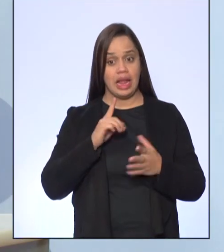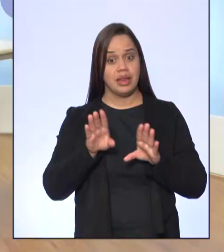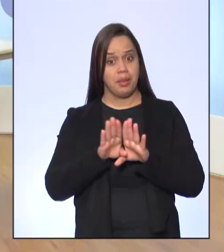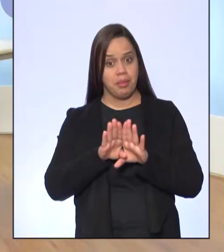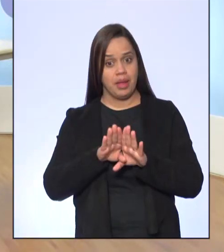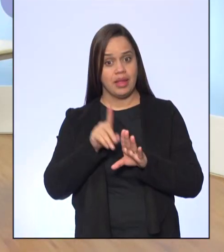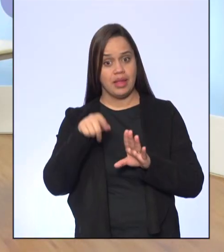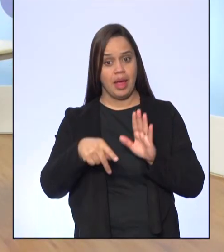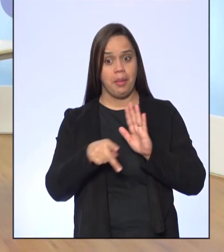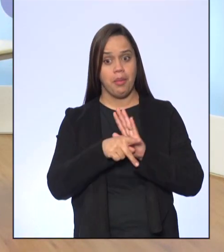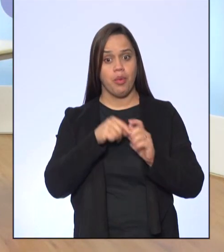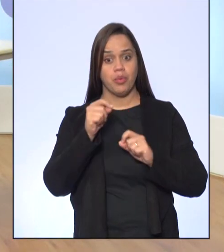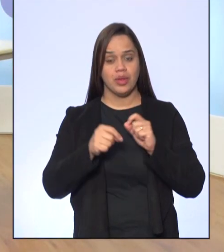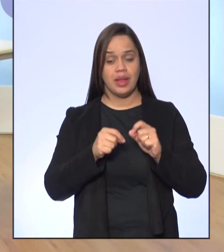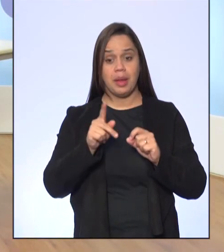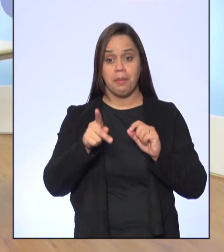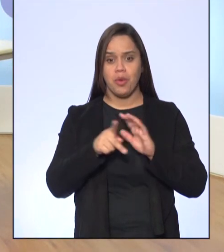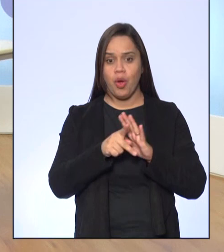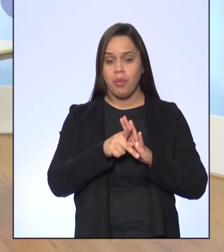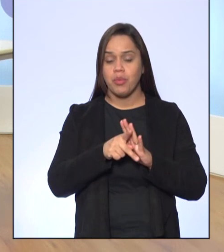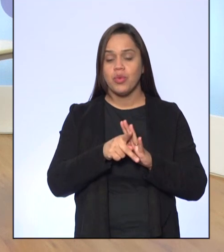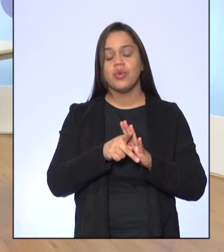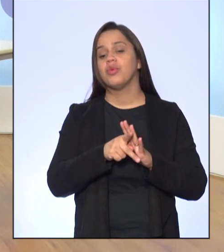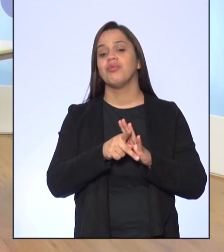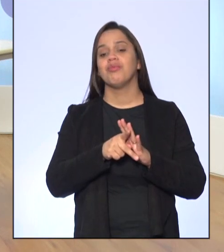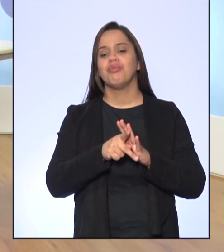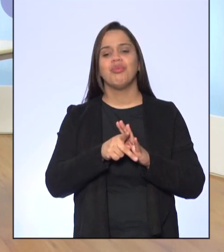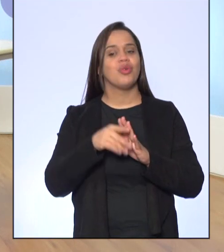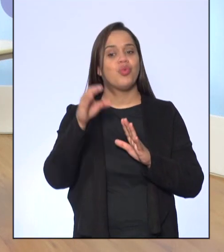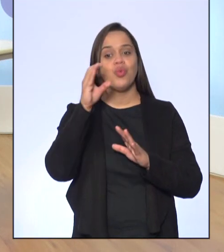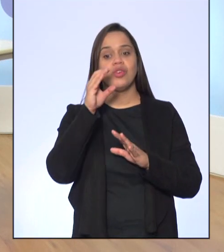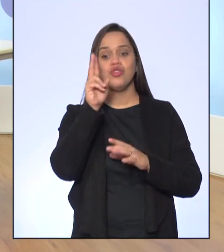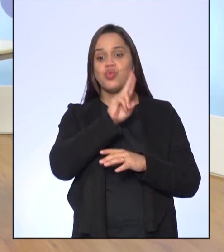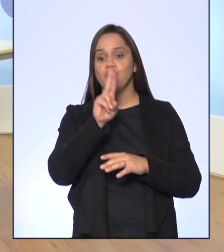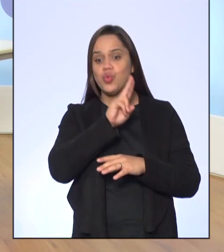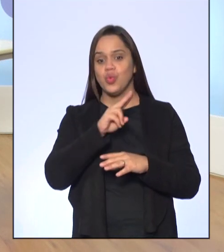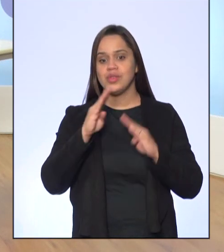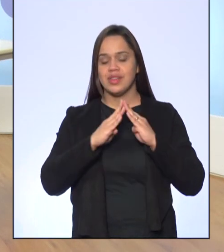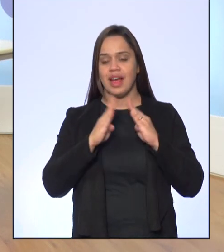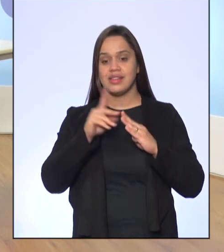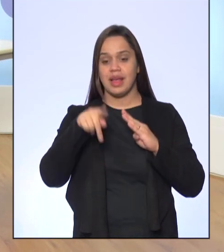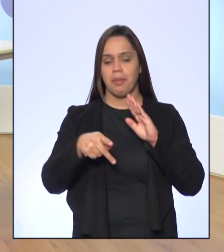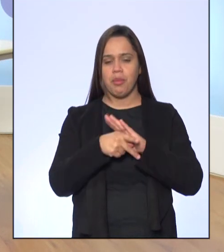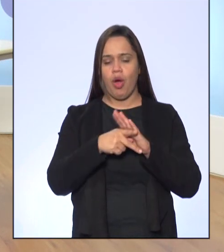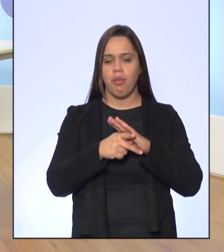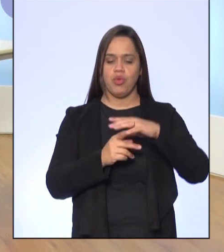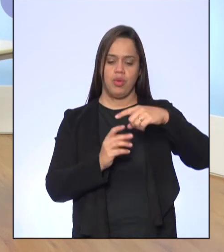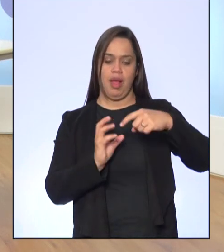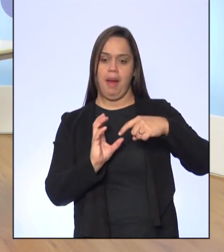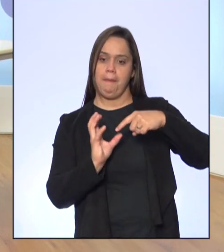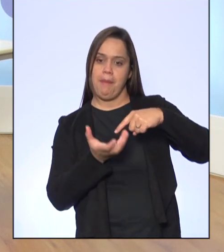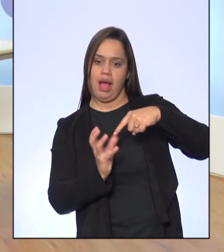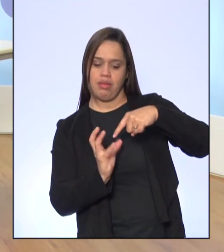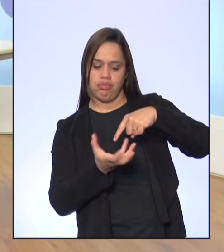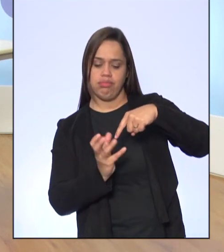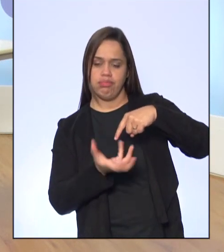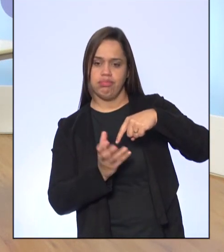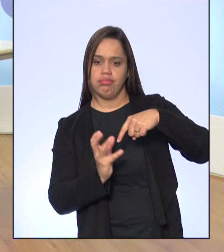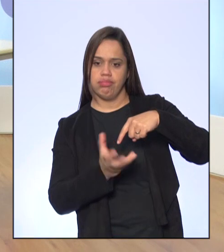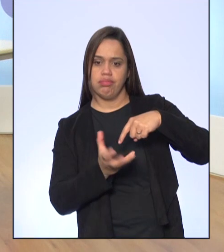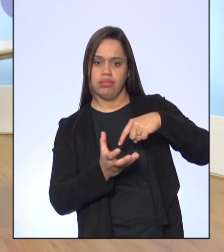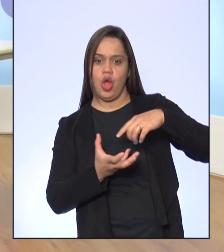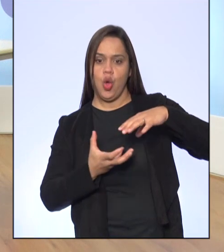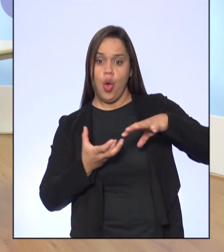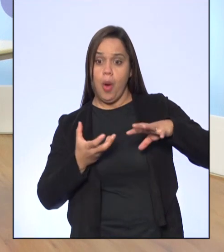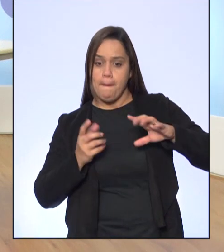nossa casa, que é o centrifugação, né? Que é o que a gente faz na máquina de lavar, quando a roupa está centrifugando. Verdade. Então, ele é bem comum. A Gabriela e o